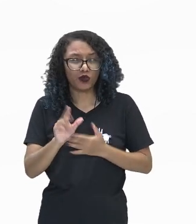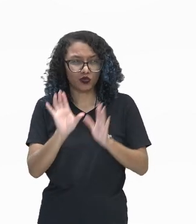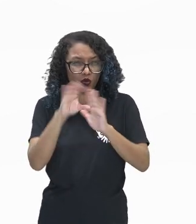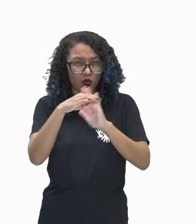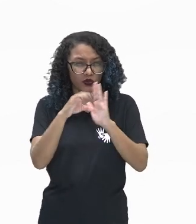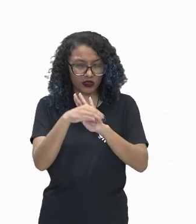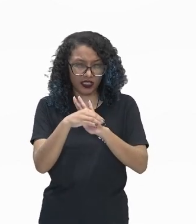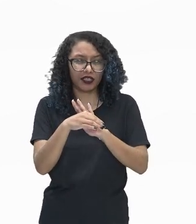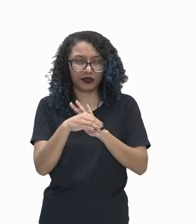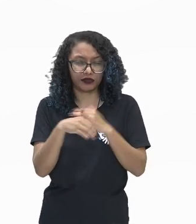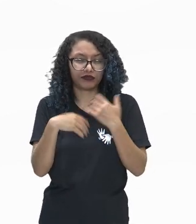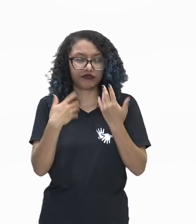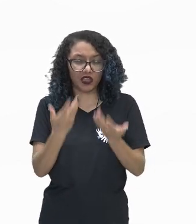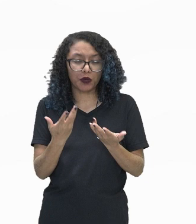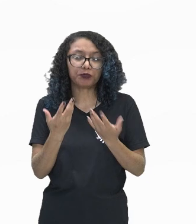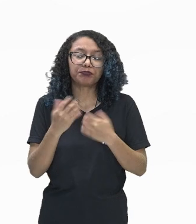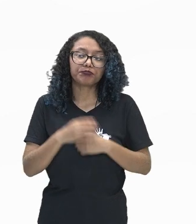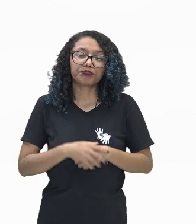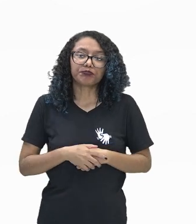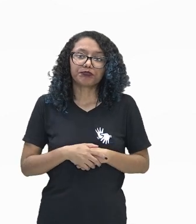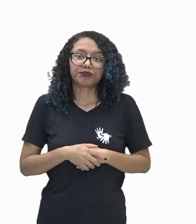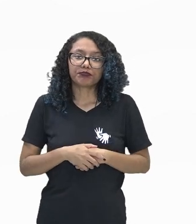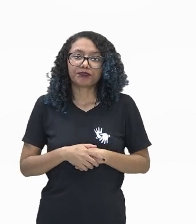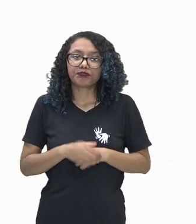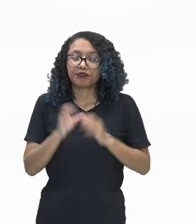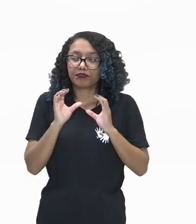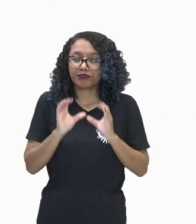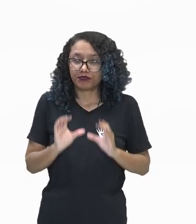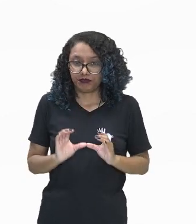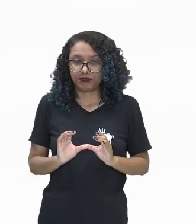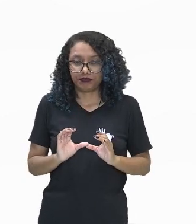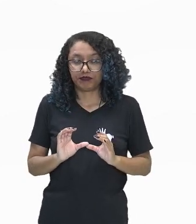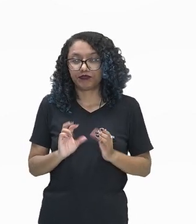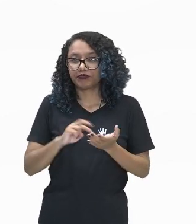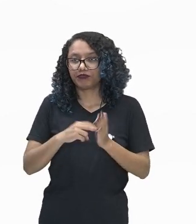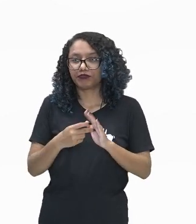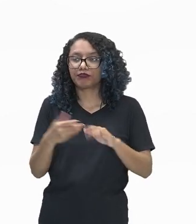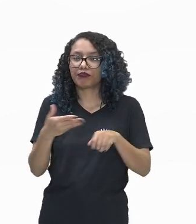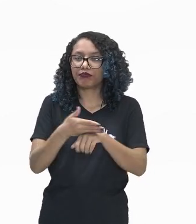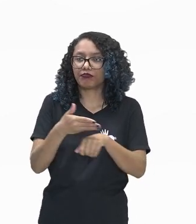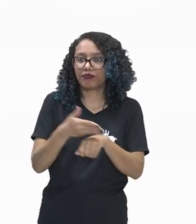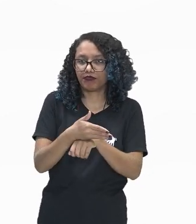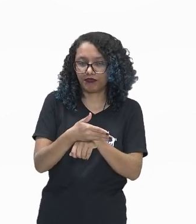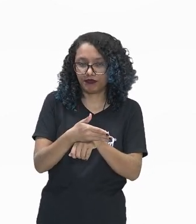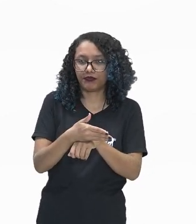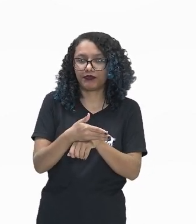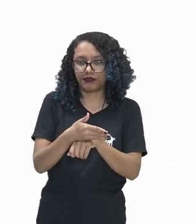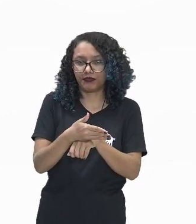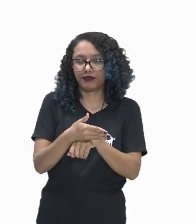da participação, que é outro ponto aí, ó. A participação